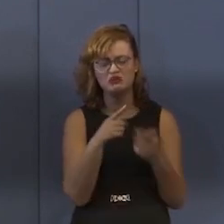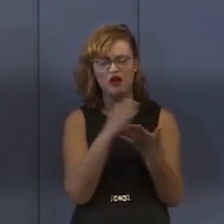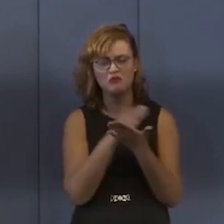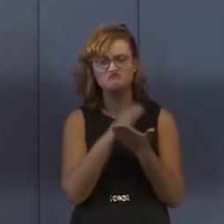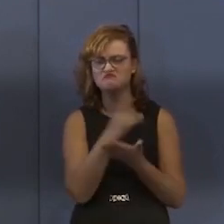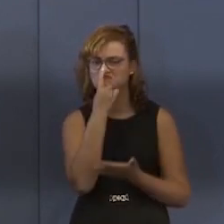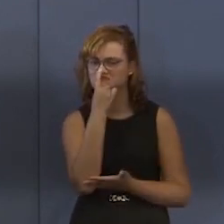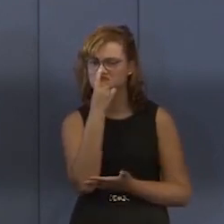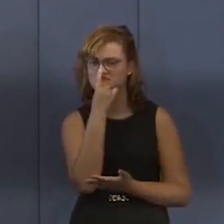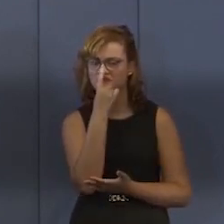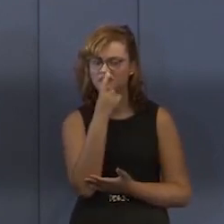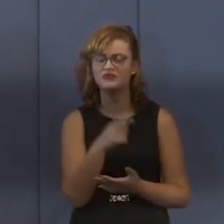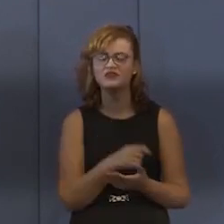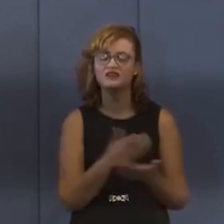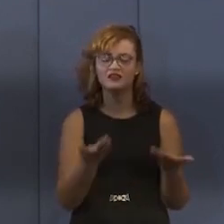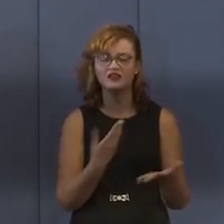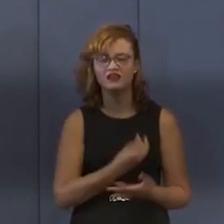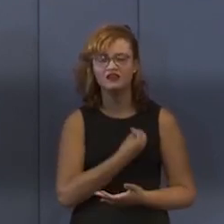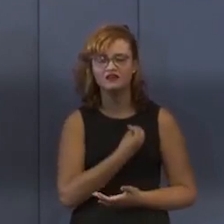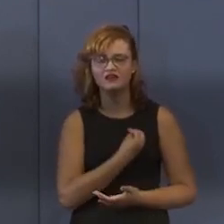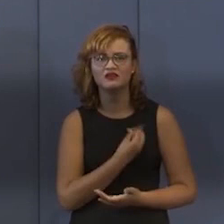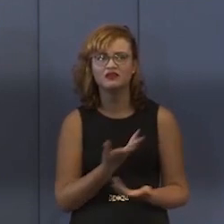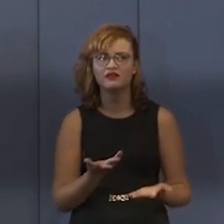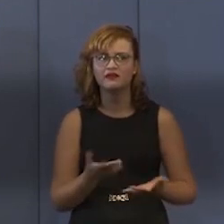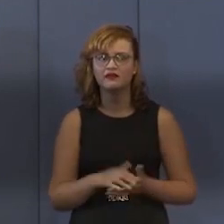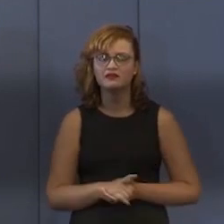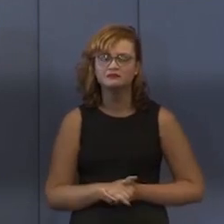afinidades, e a vida aí